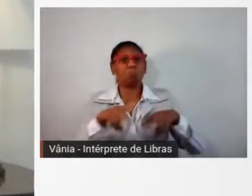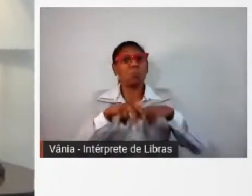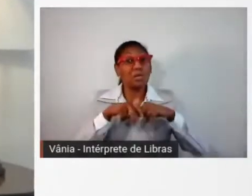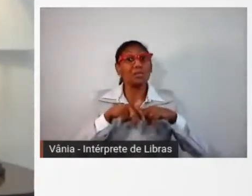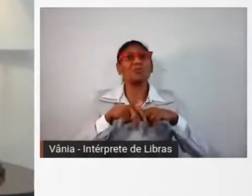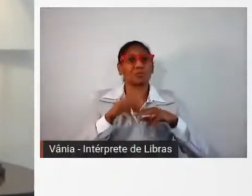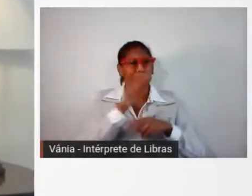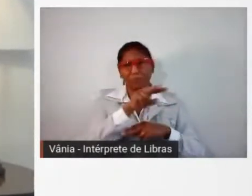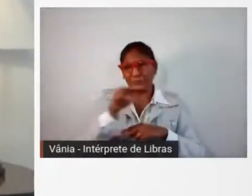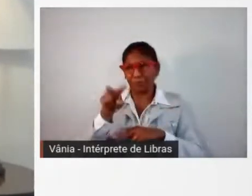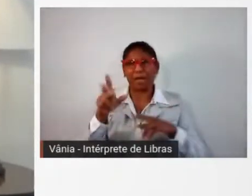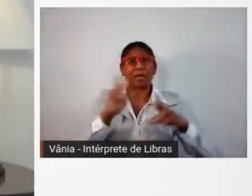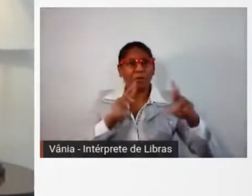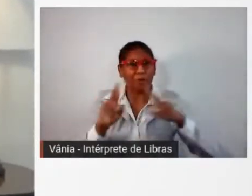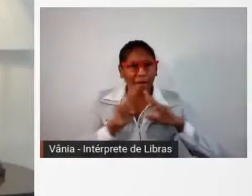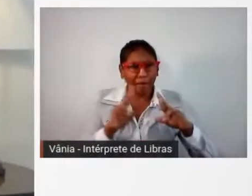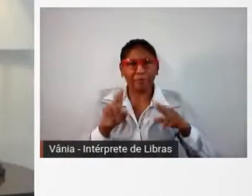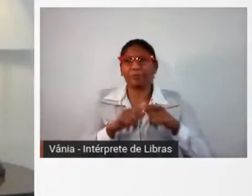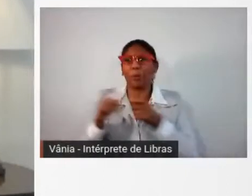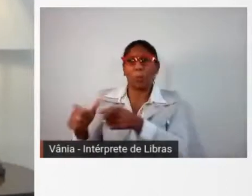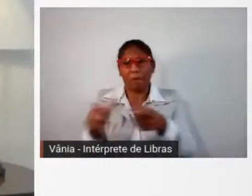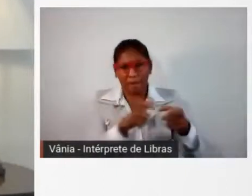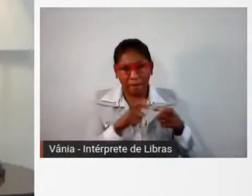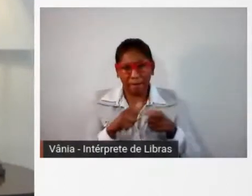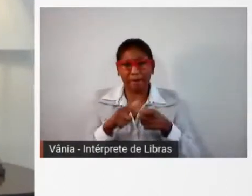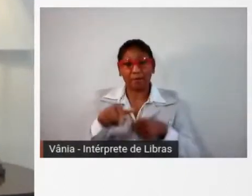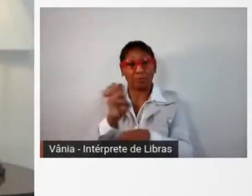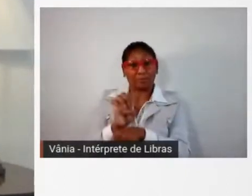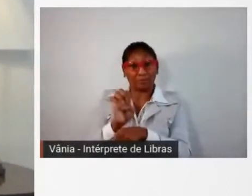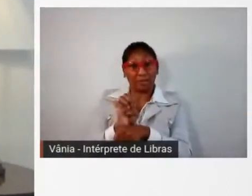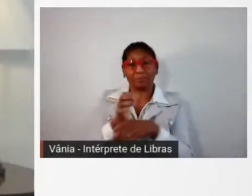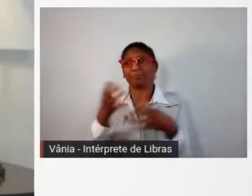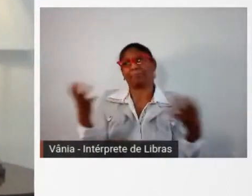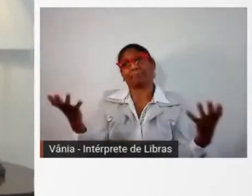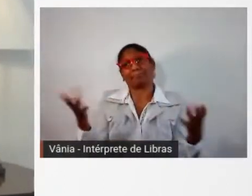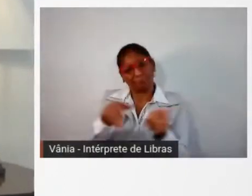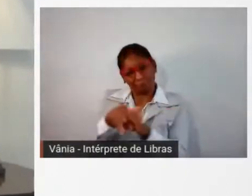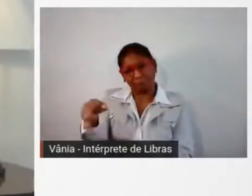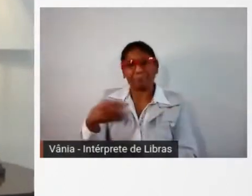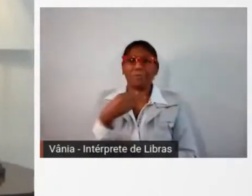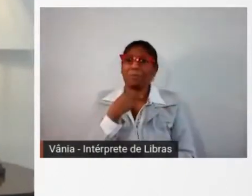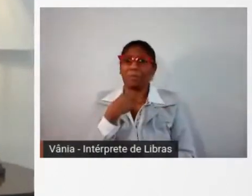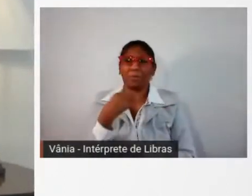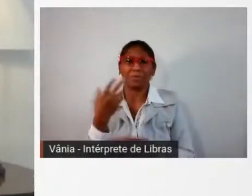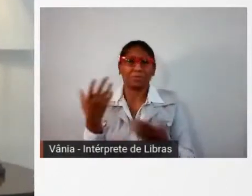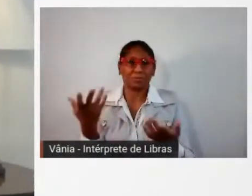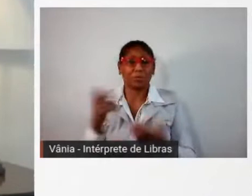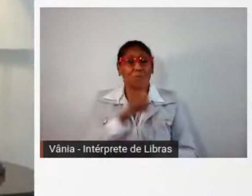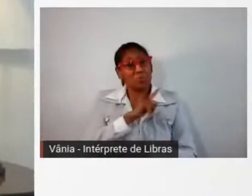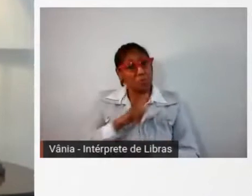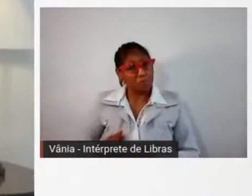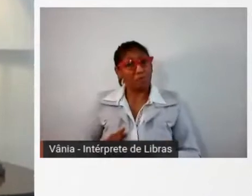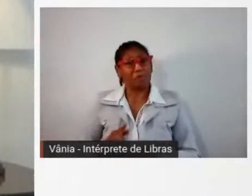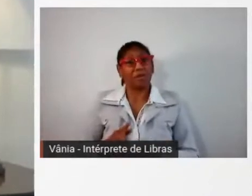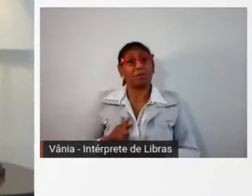episódios recentes em restaurantes, em algumas regiões do estado. A gente chama a atenção que o governo busca fazer